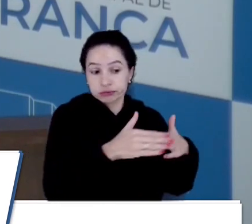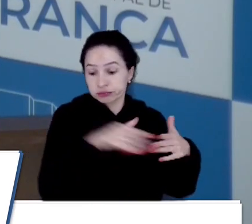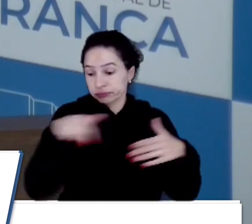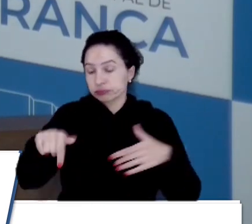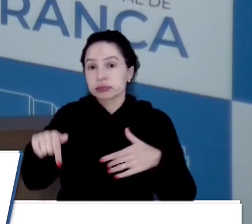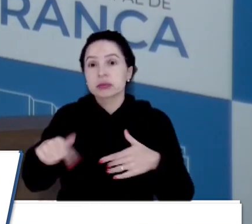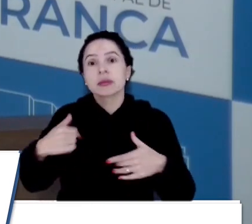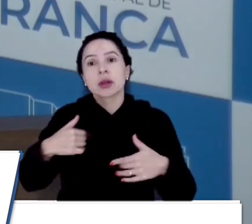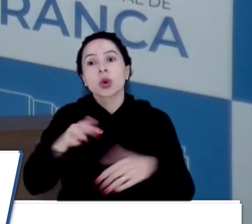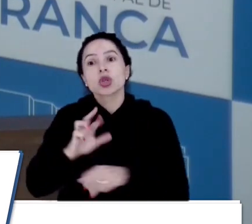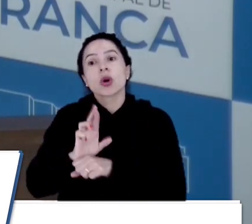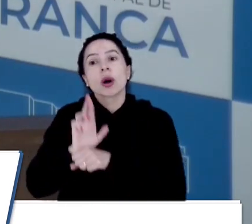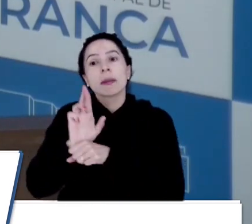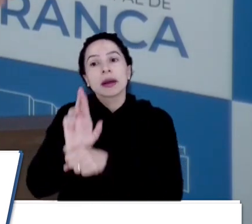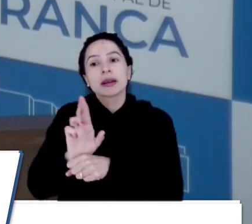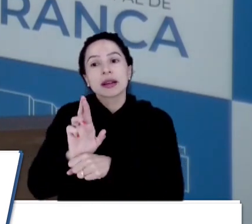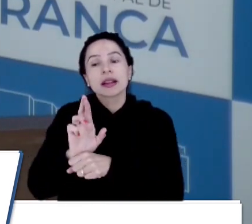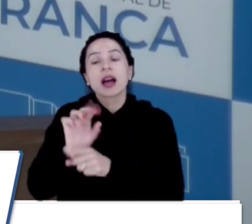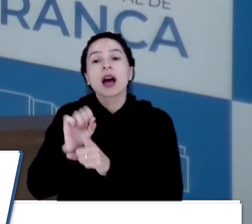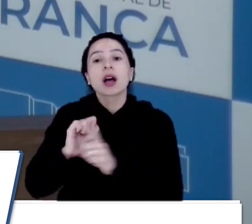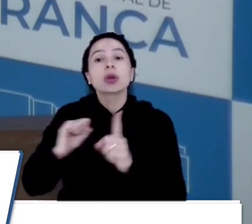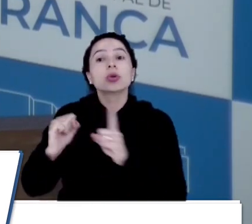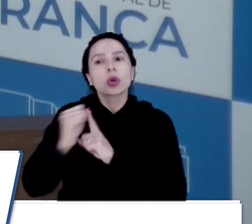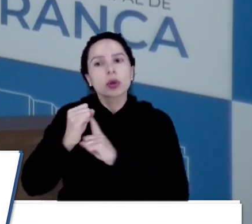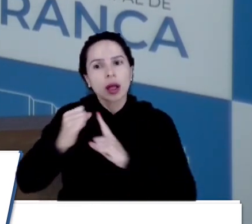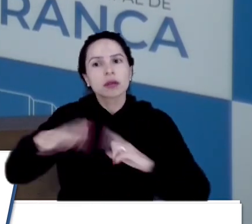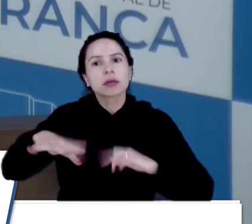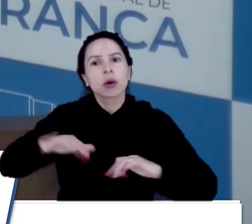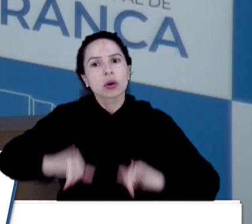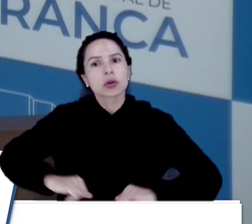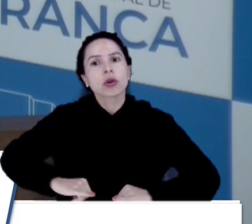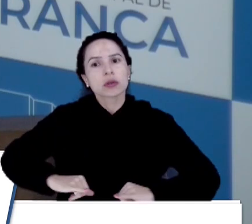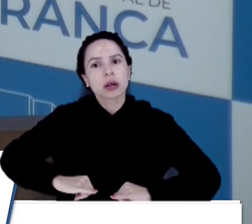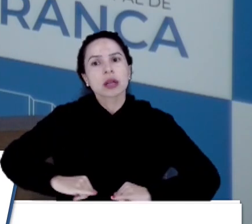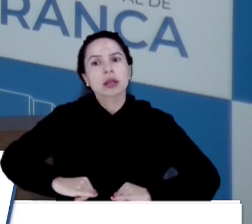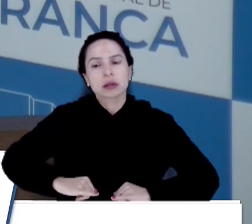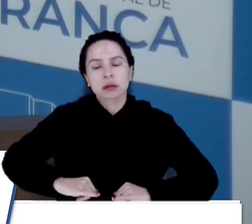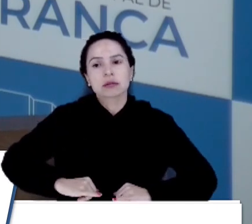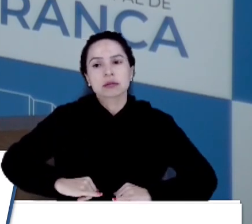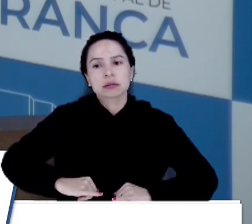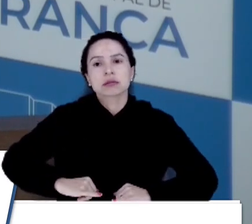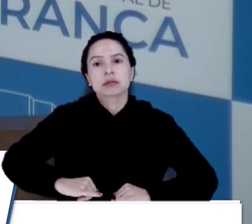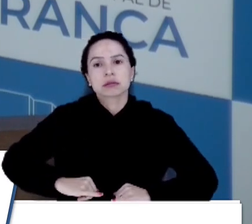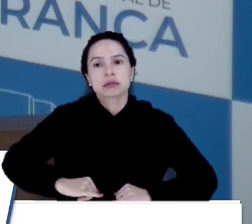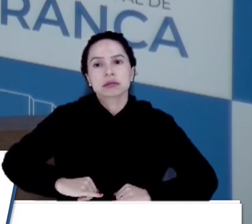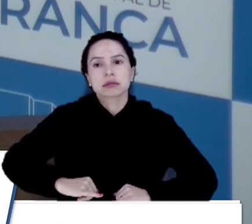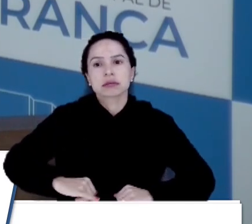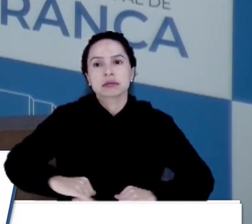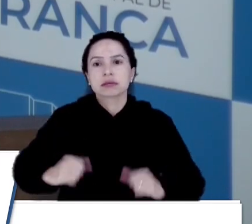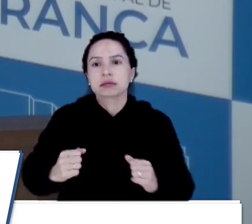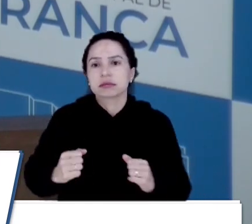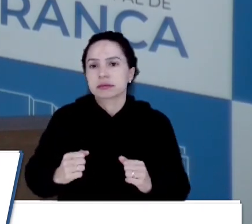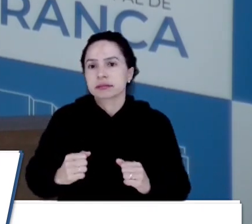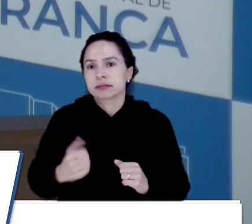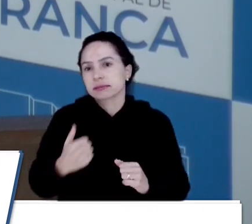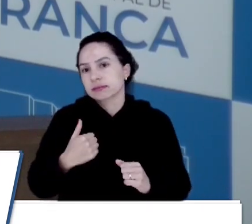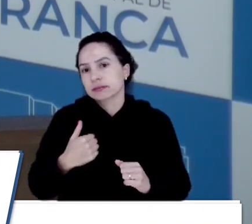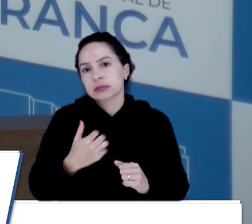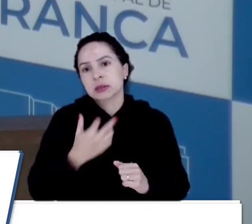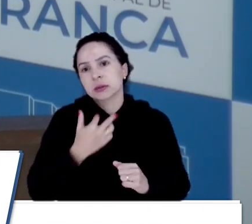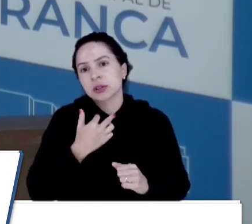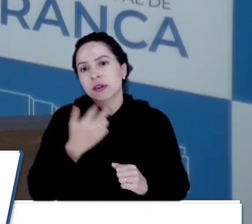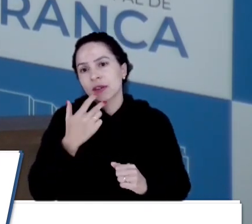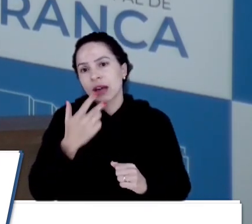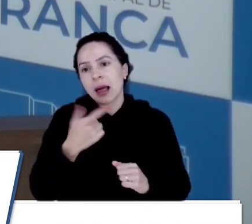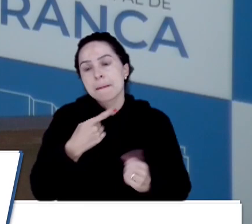estou representando uma sociedade que está sofrendo. Tá? Eu até não deveria falar que eu estou perdendo